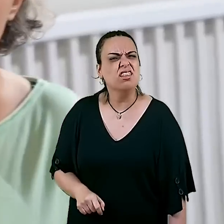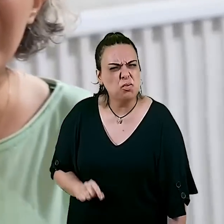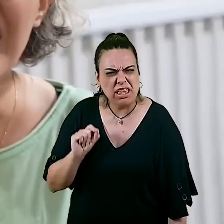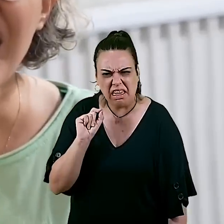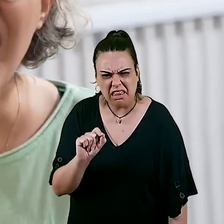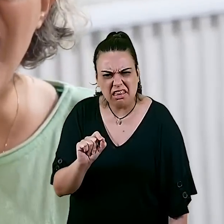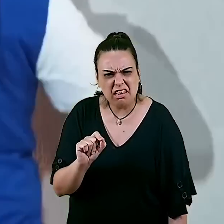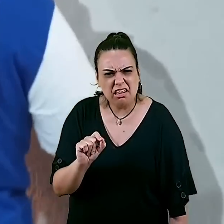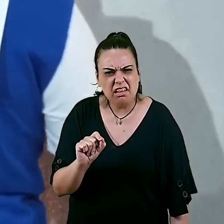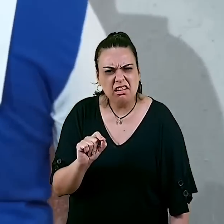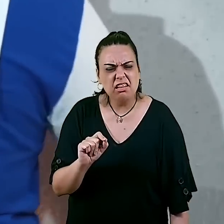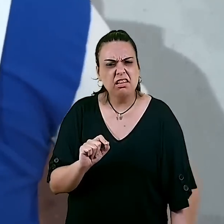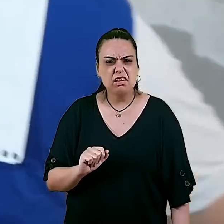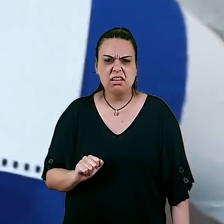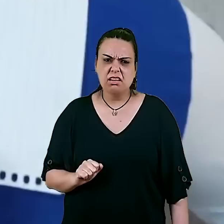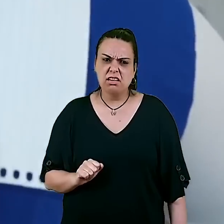Hã?